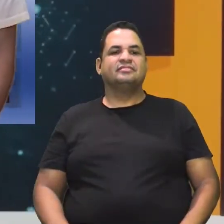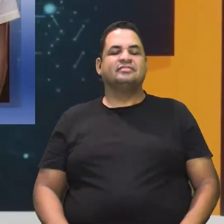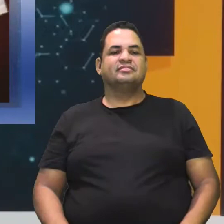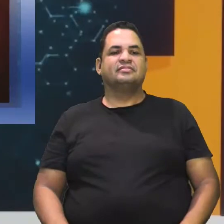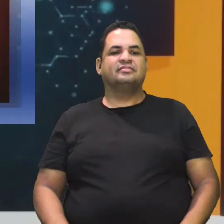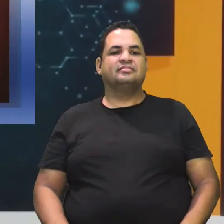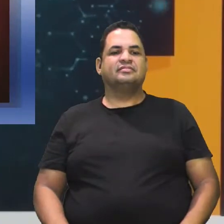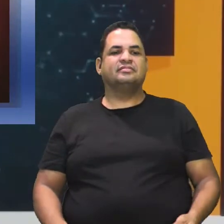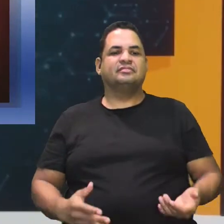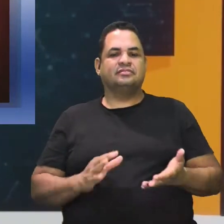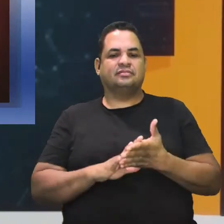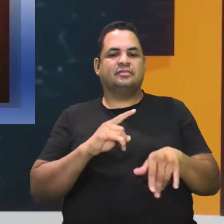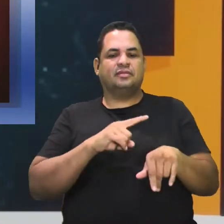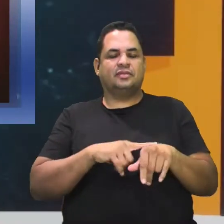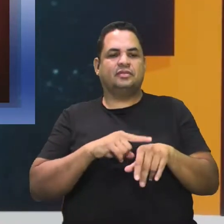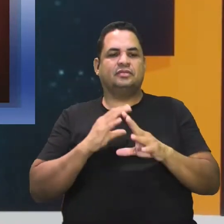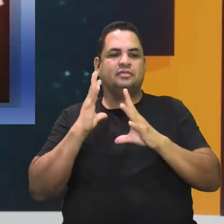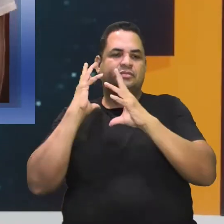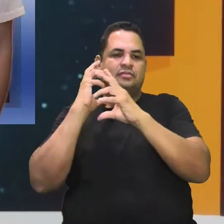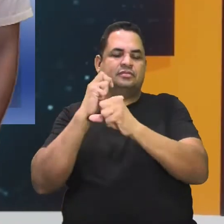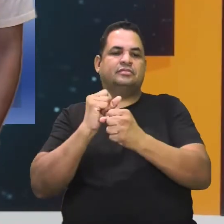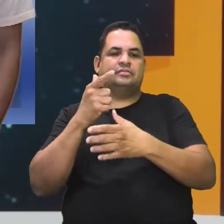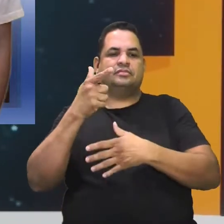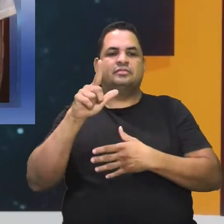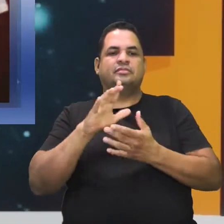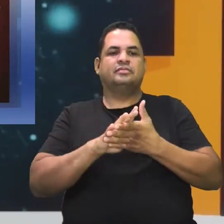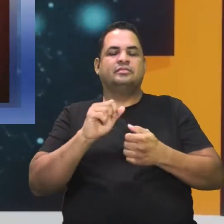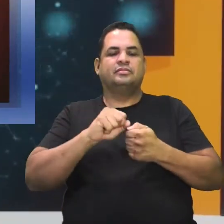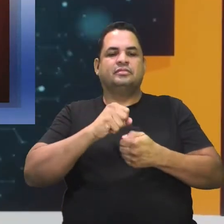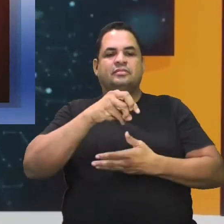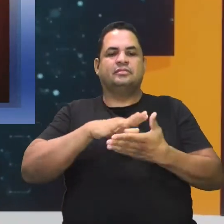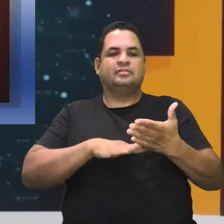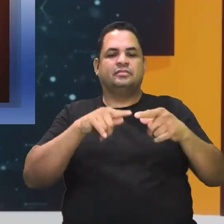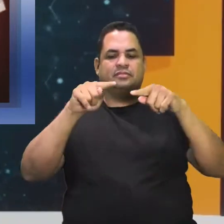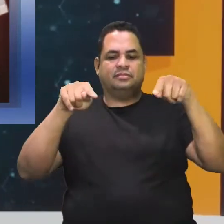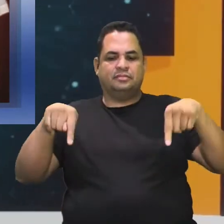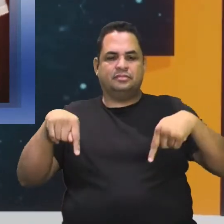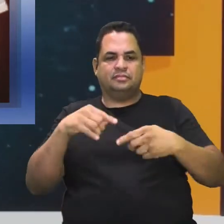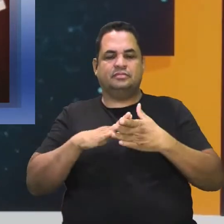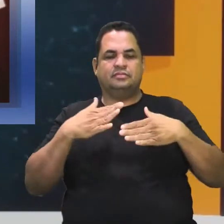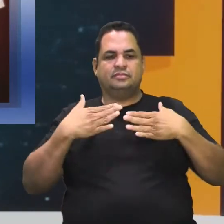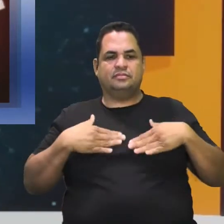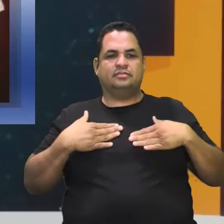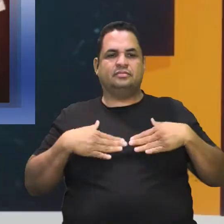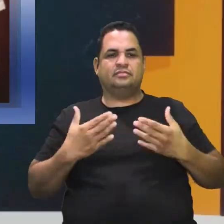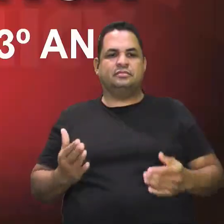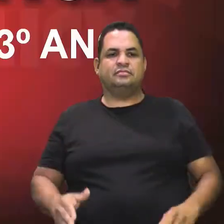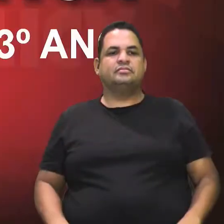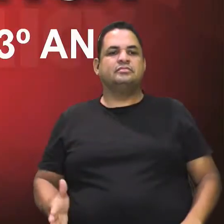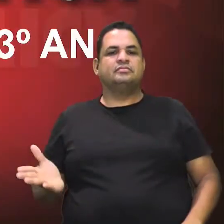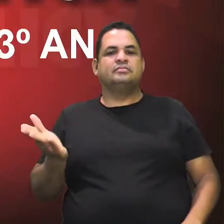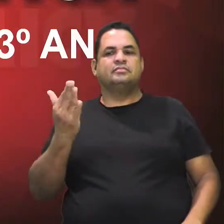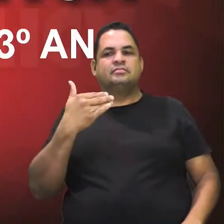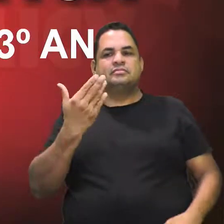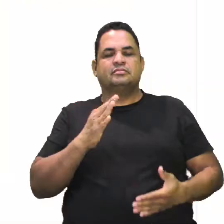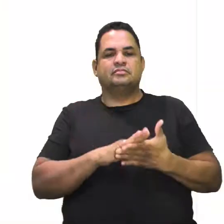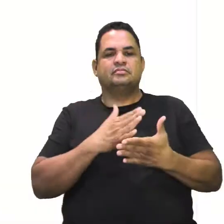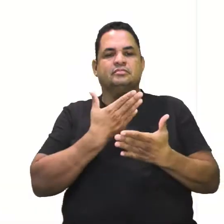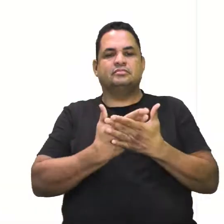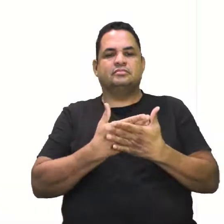que vamos. Hora de revisão para daí a gente conseguir fazer as atividades de sala com tranquilidade. Bora ver? Olha lá então,